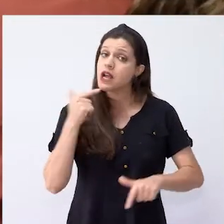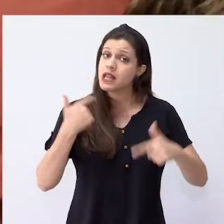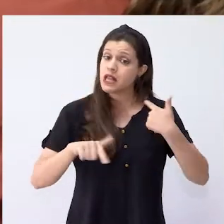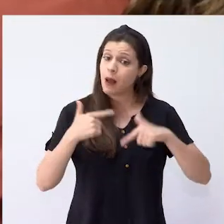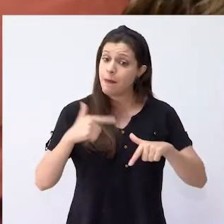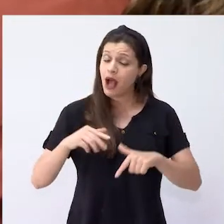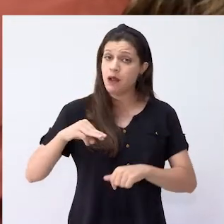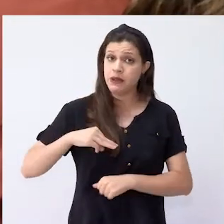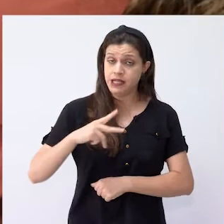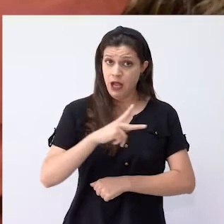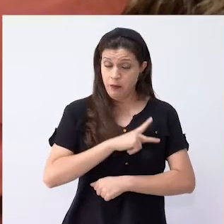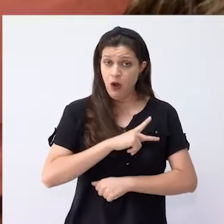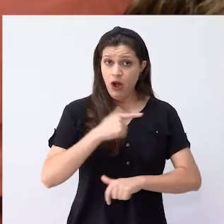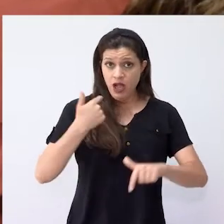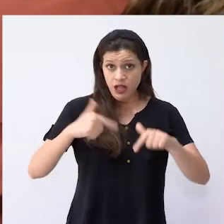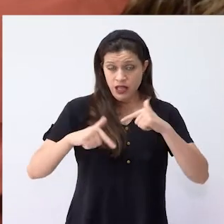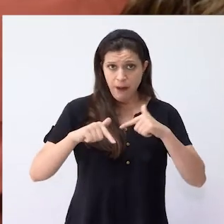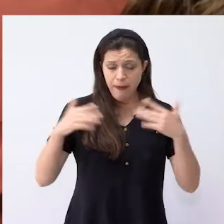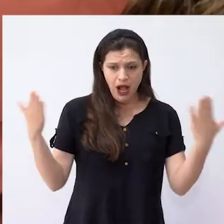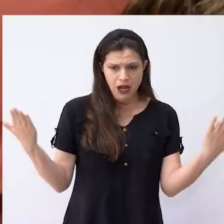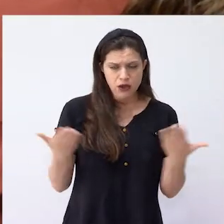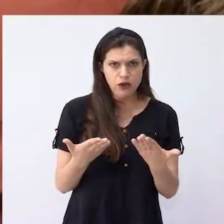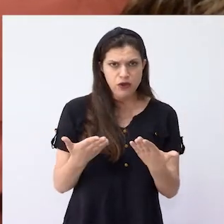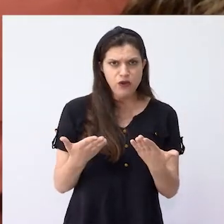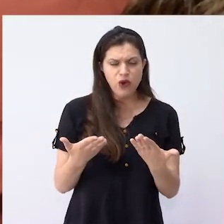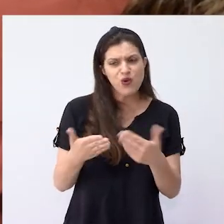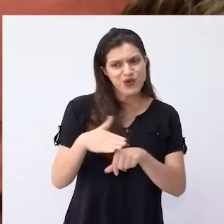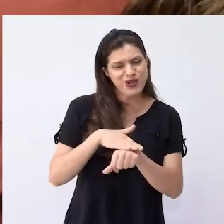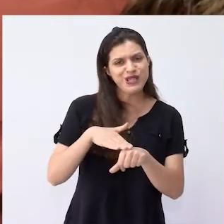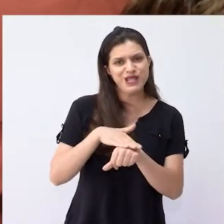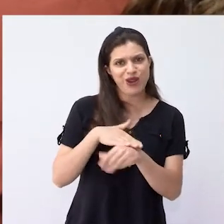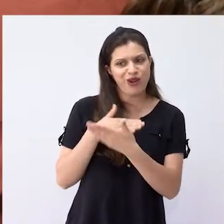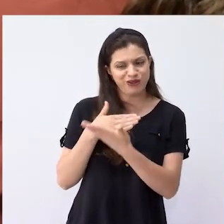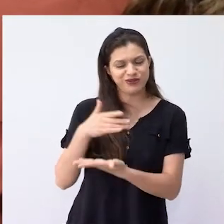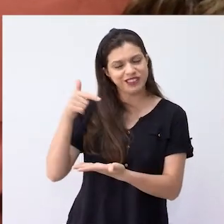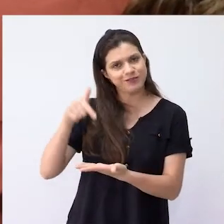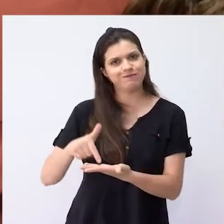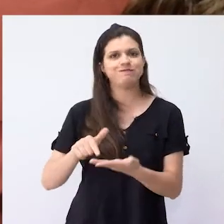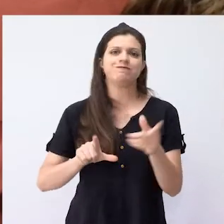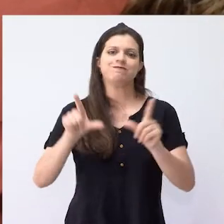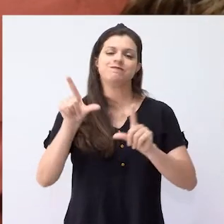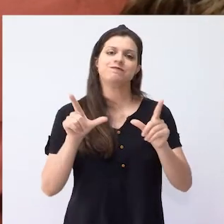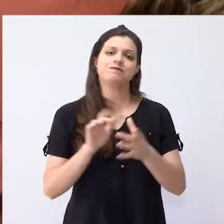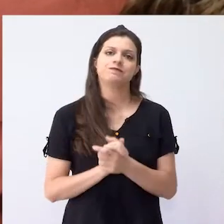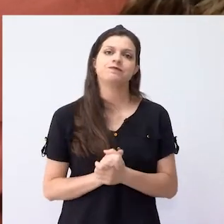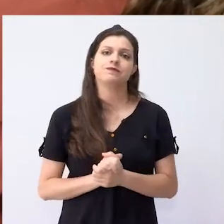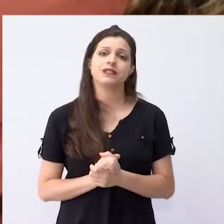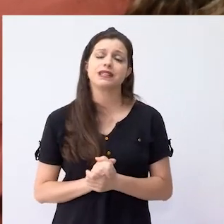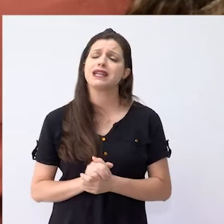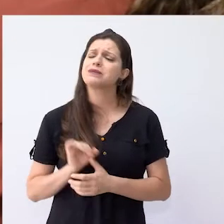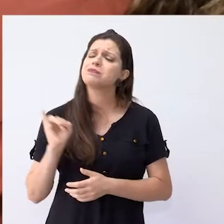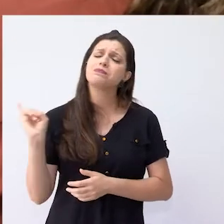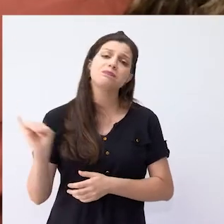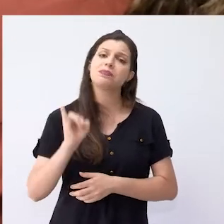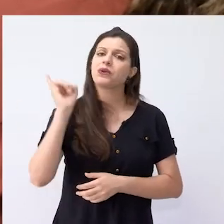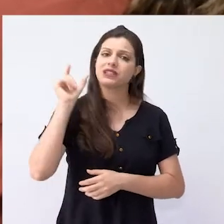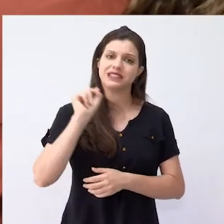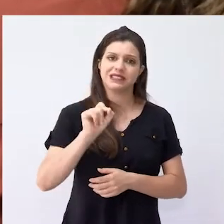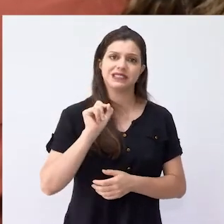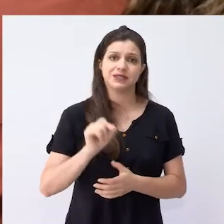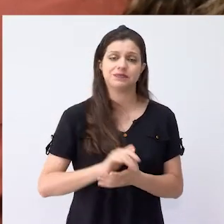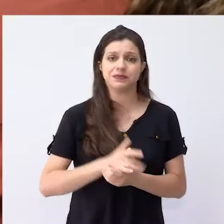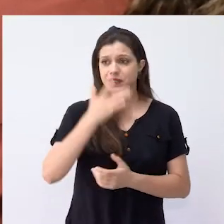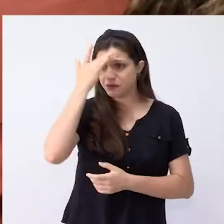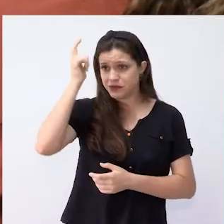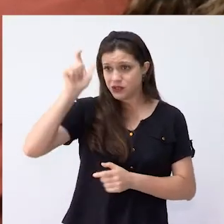conhecimento da atuação do Ministério Público do Trabalho, que a gente está prestigiando hoje no Ponto de Vista, é